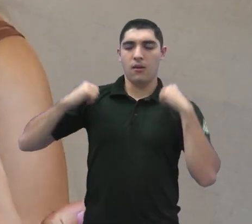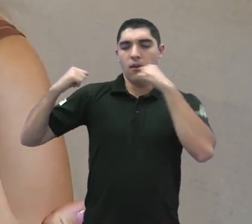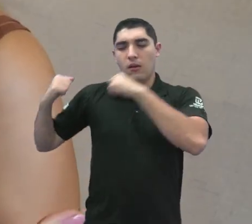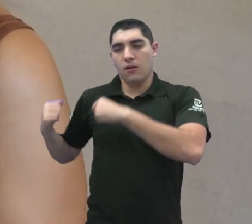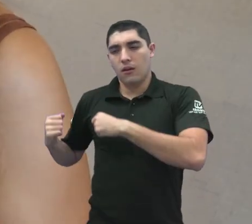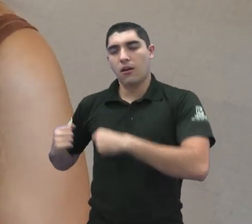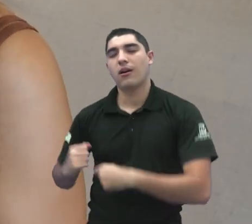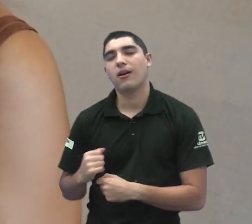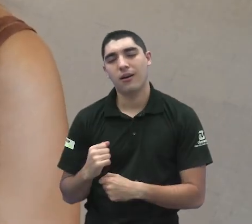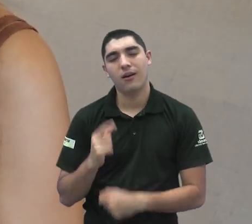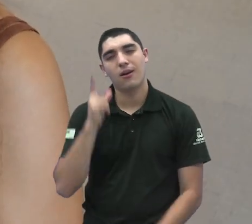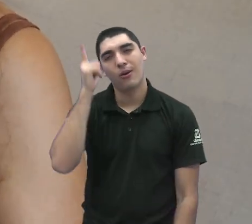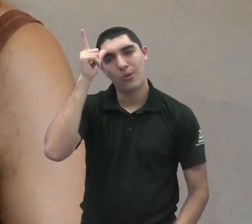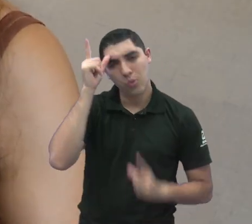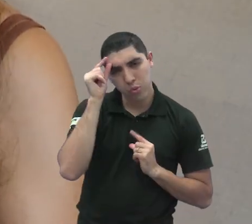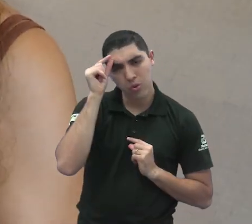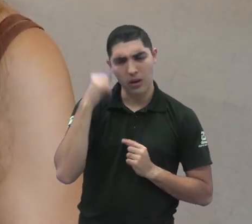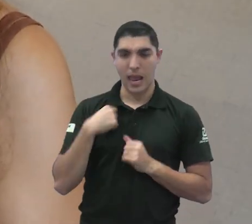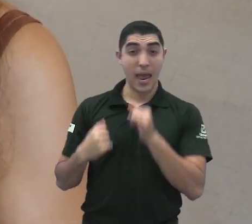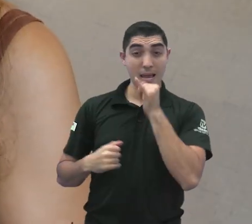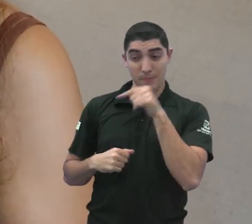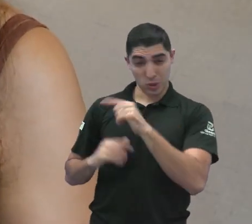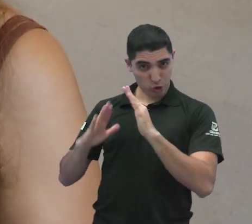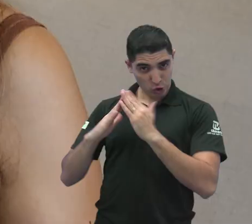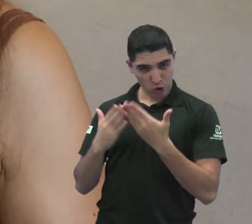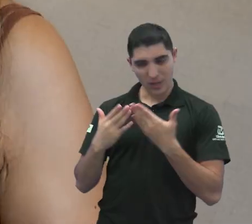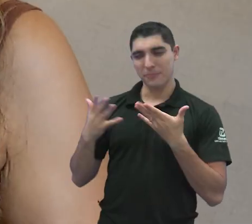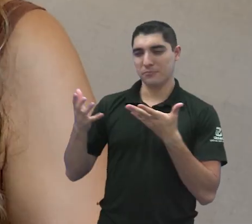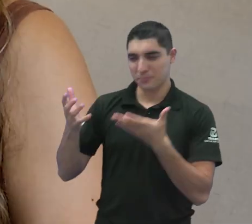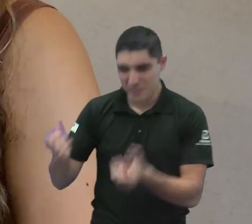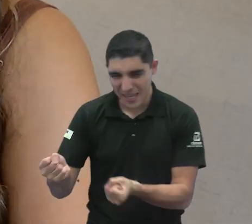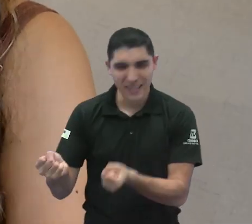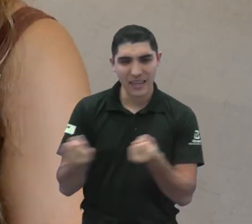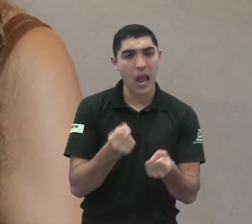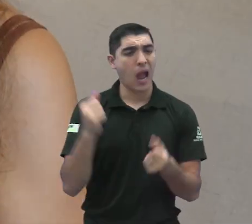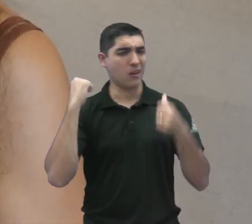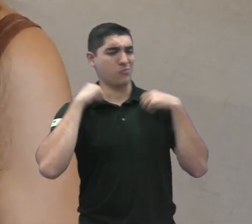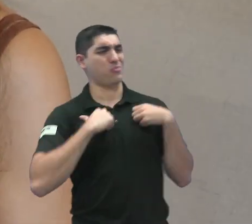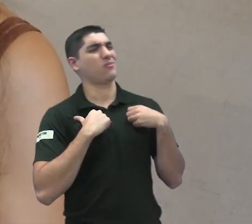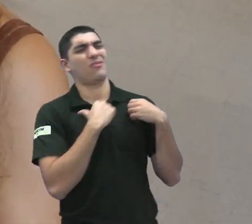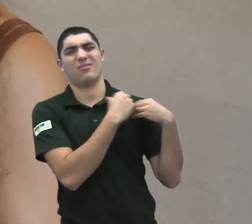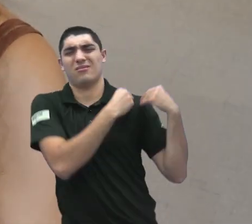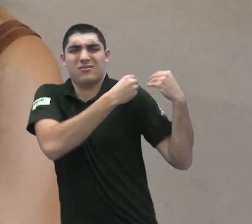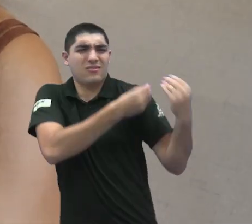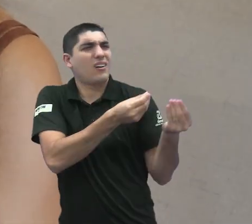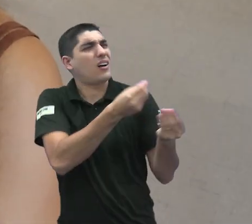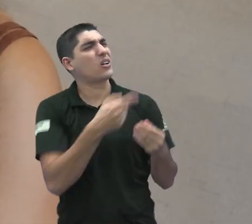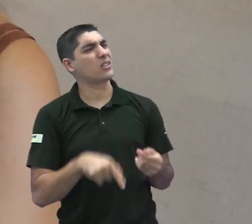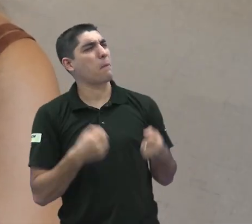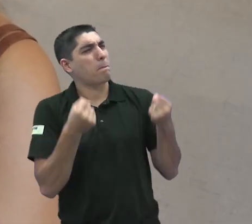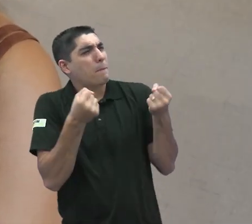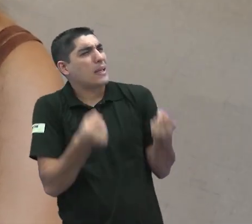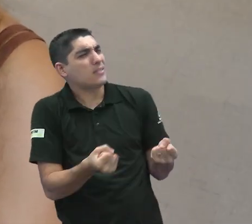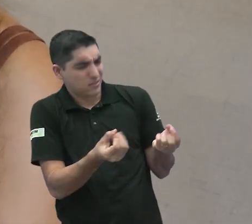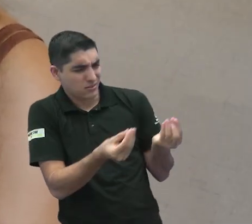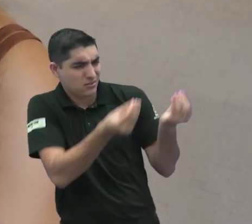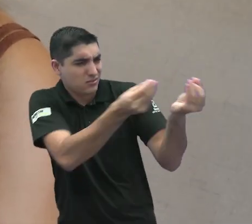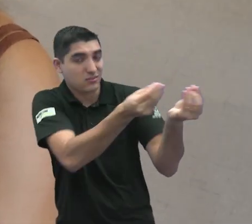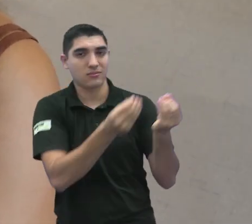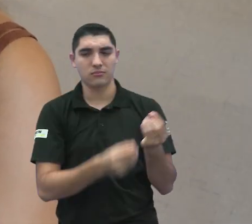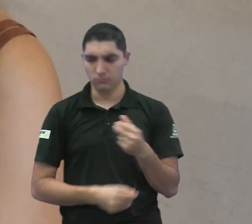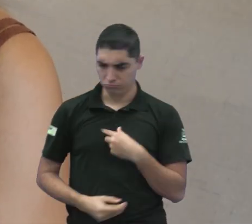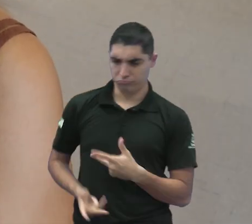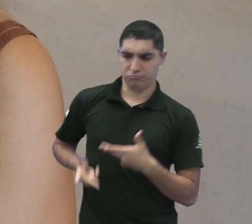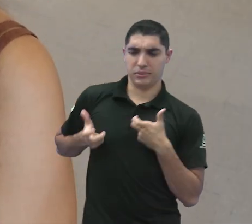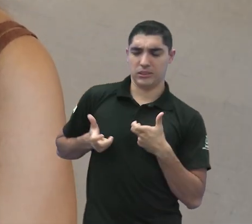dava aquele alívio. Pegava ela na escola, a primeira coisa que ela queria fazer é entregar a mochila, porque estava desconfortável, estava